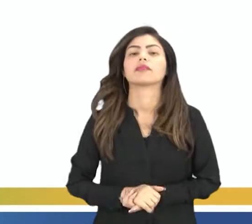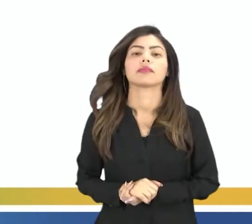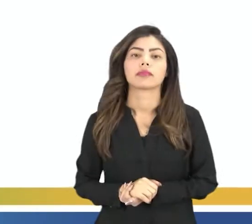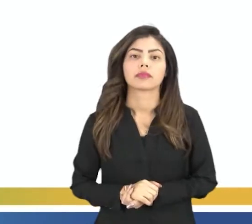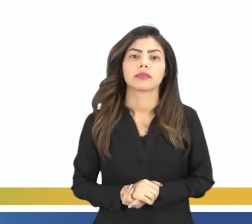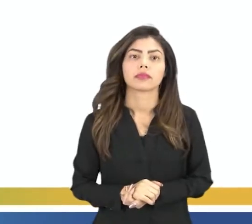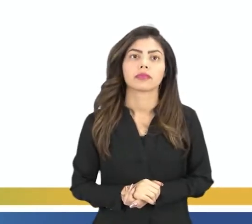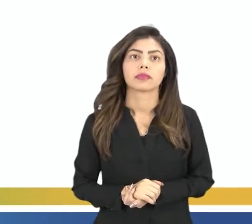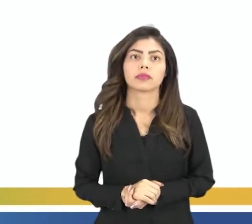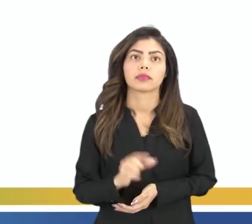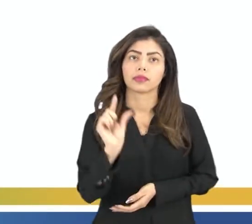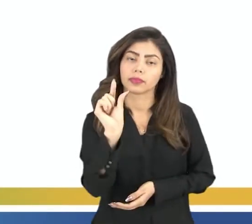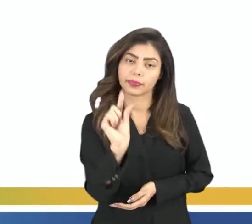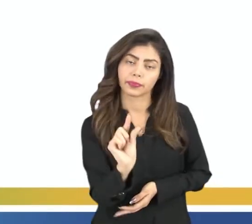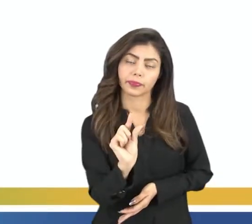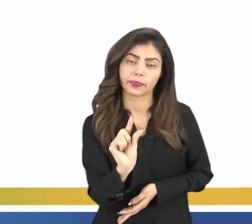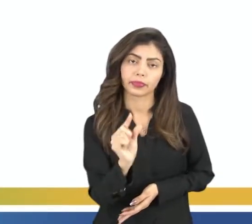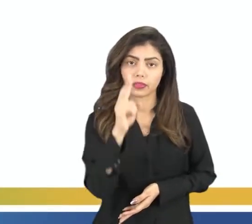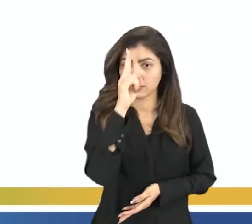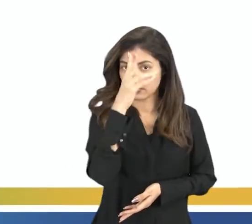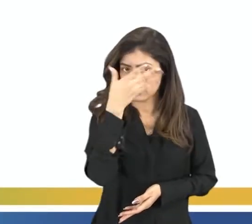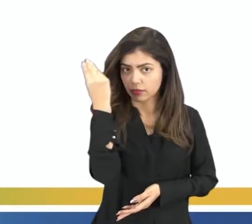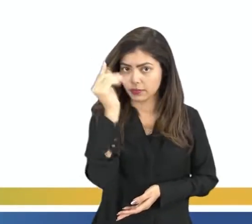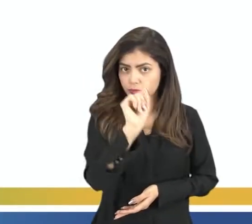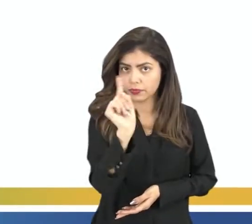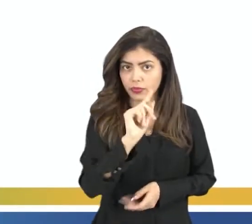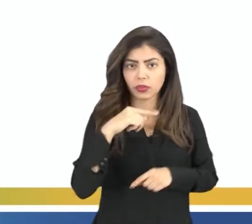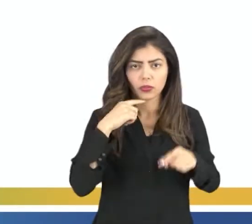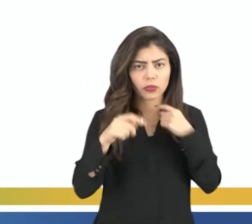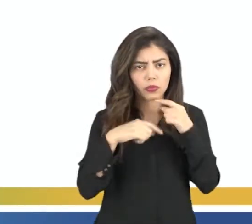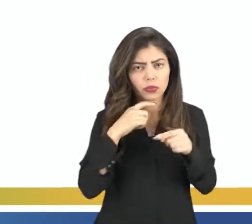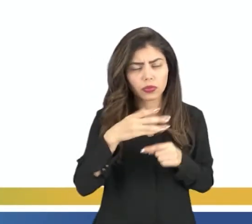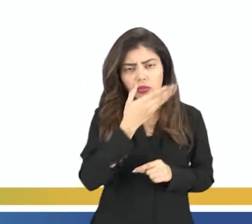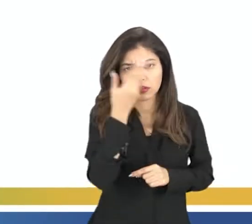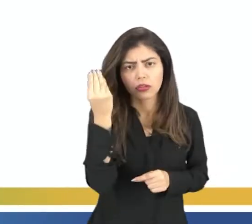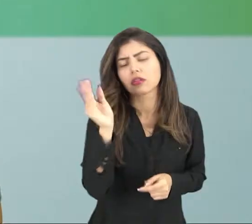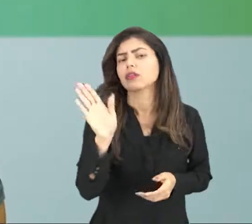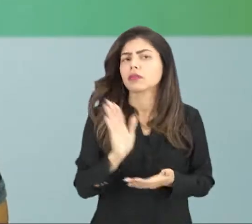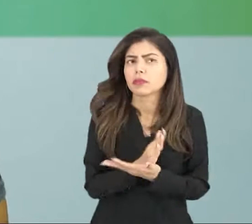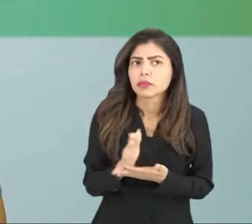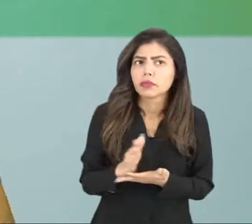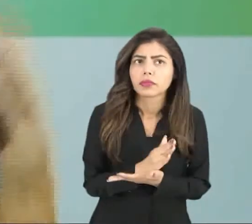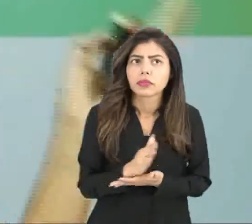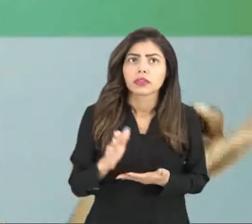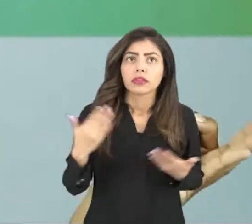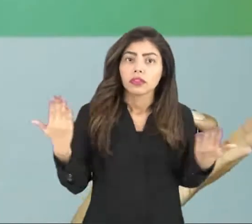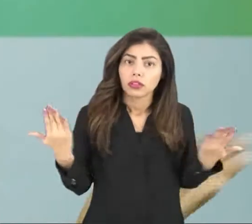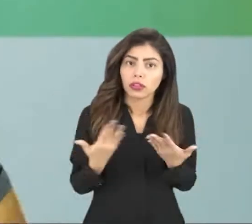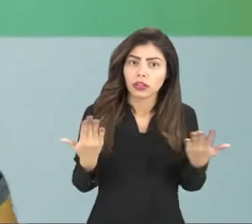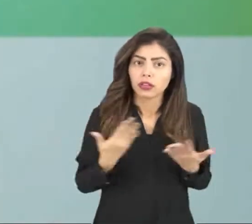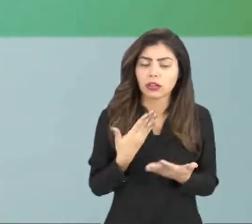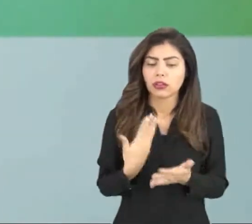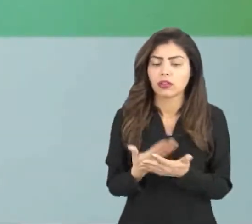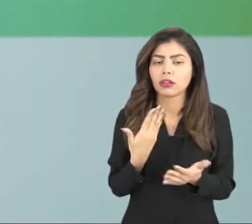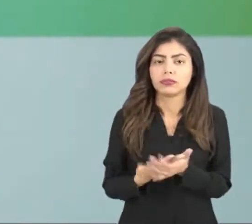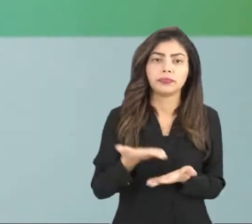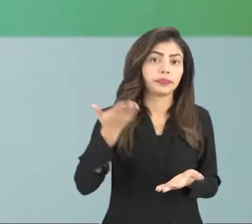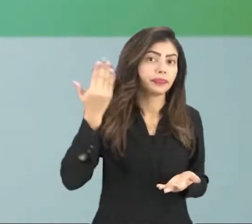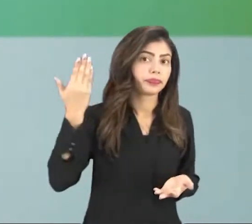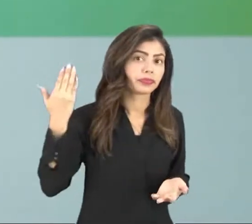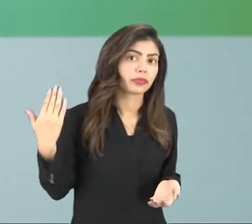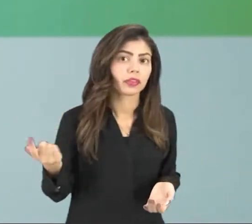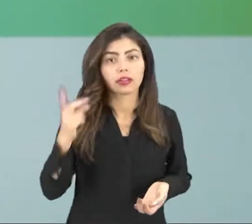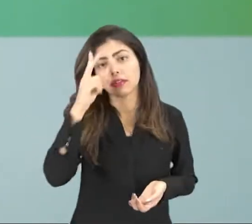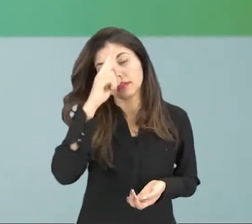essa estrutura e é curto. Não esqueçam. Quem tiver com dúvida, tiver esquecido, olha lá nossa aula anterior que vocês